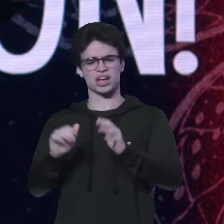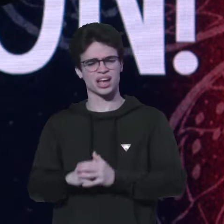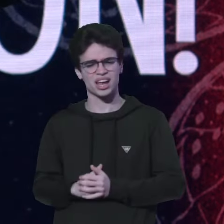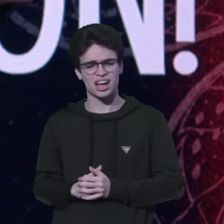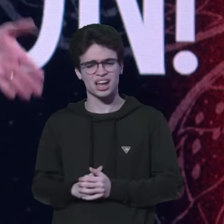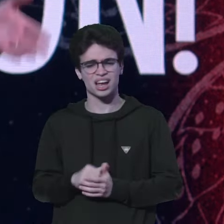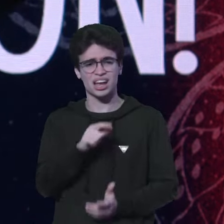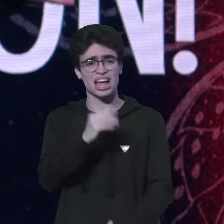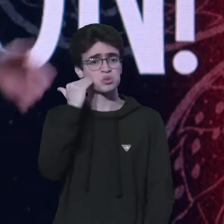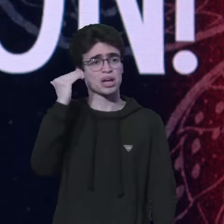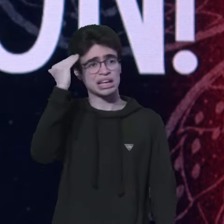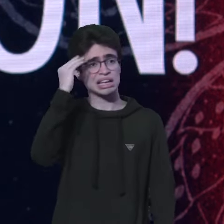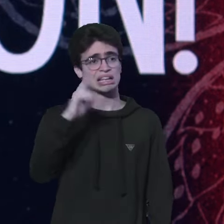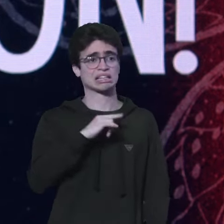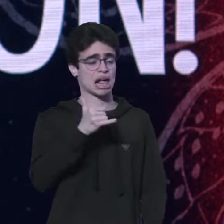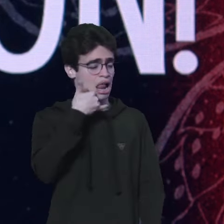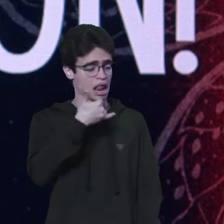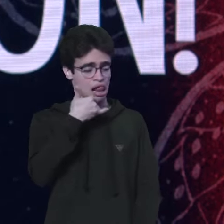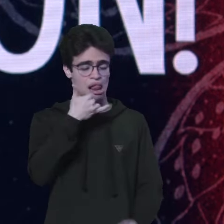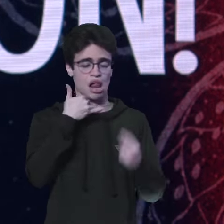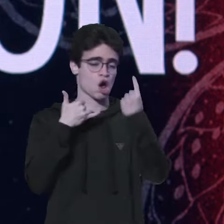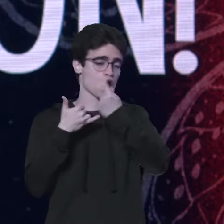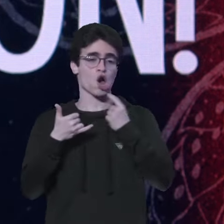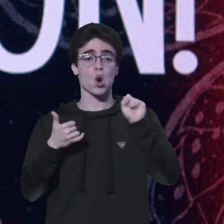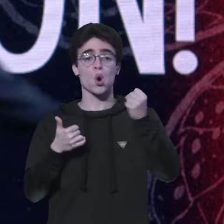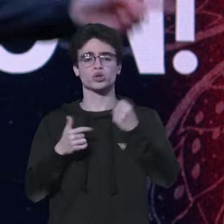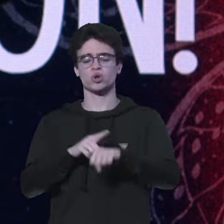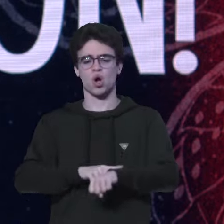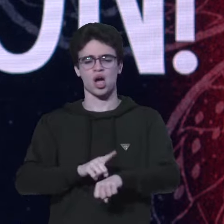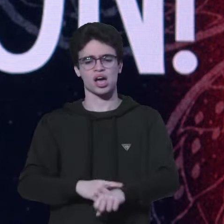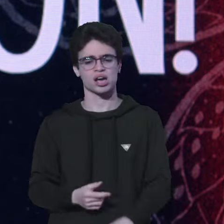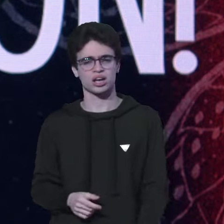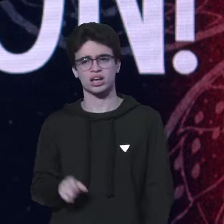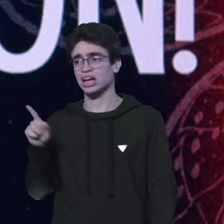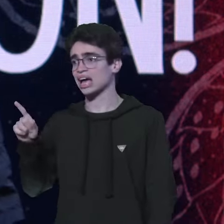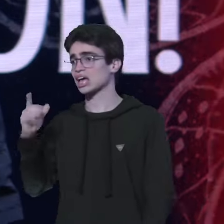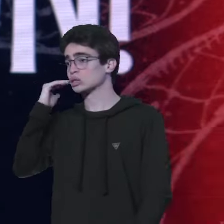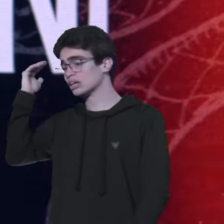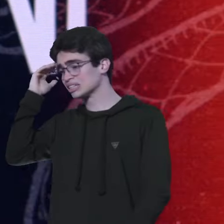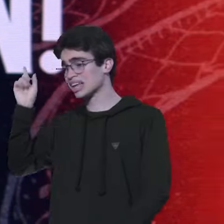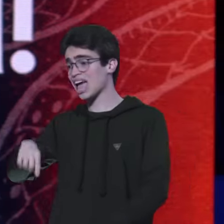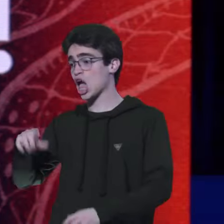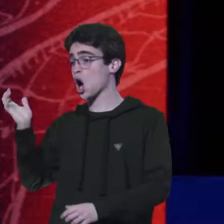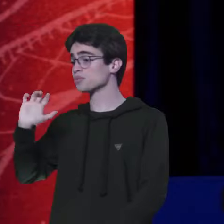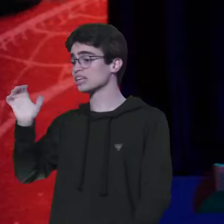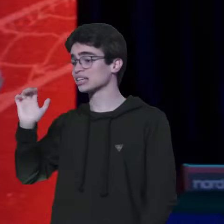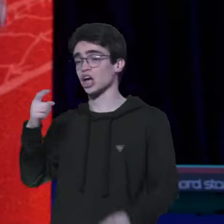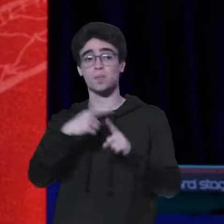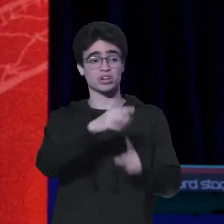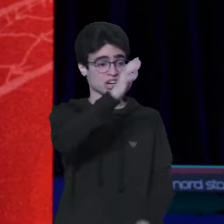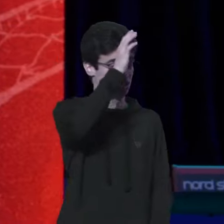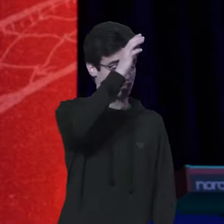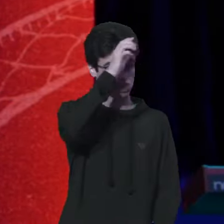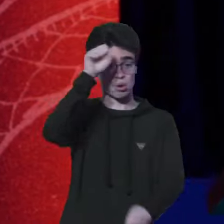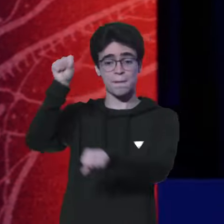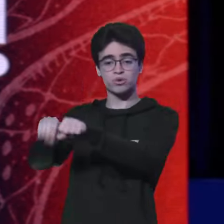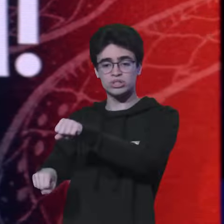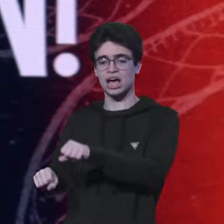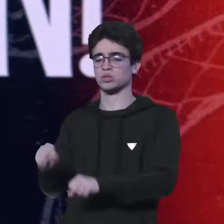Adolescente que fica 8 horas por dia no celular. Adolescente que é homossexual porque foi abusado pelo tio, pelo